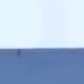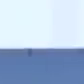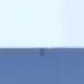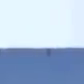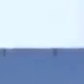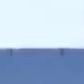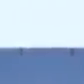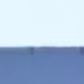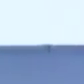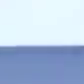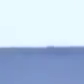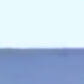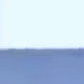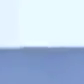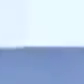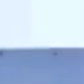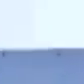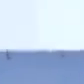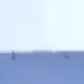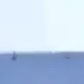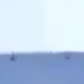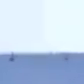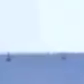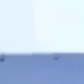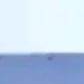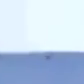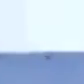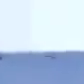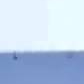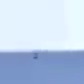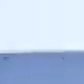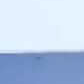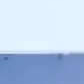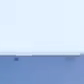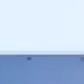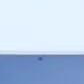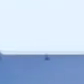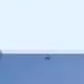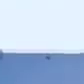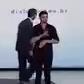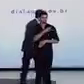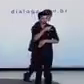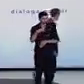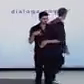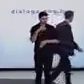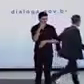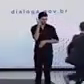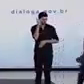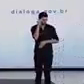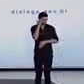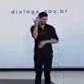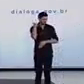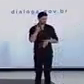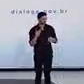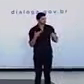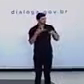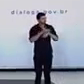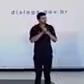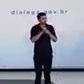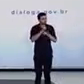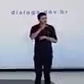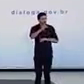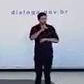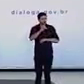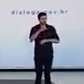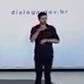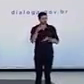reconhecer esta dificuldade que a população brasileira... Presidenta Dilma, eu fui secretário de saúde municipal de saúde durante 9 anos,